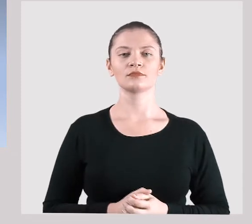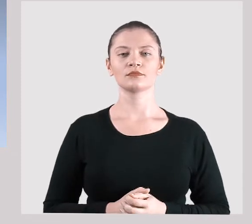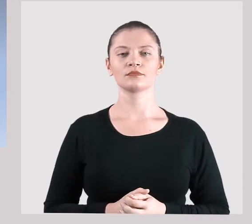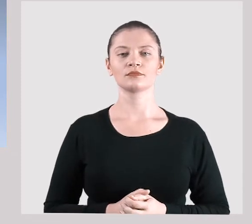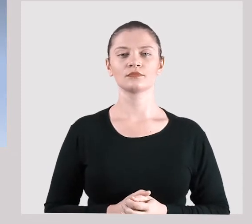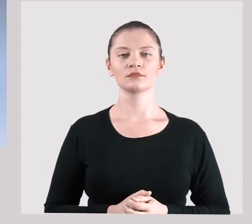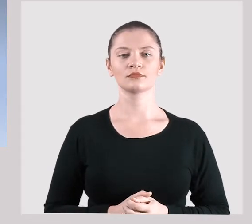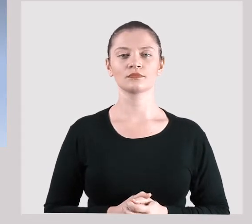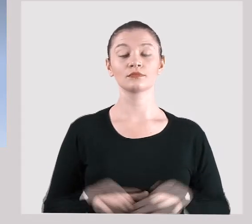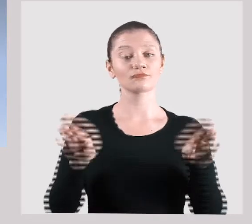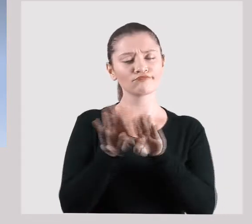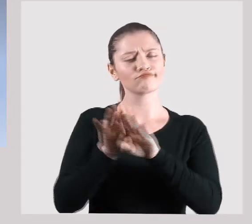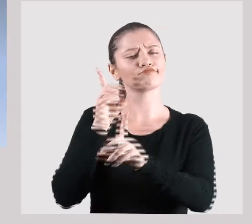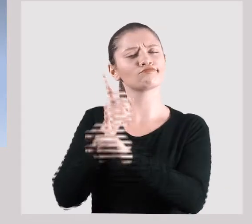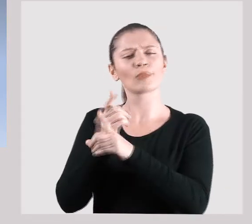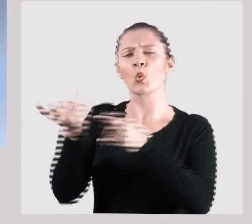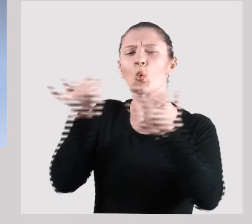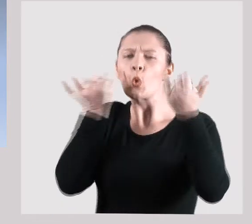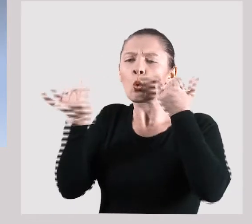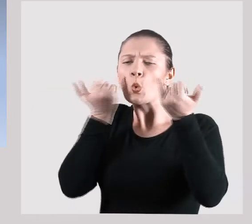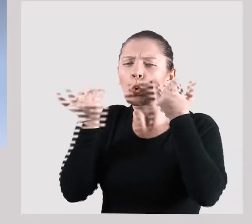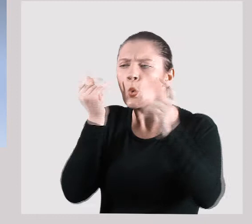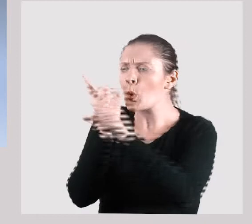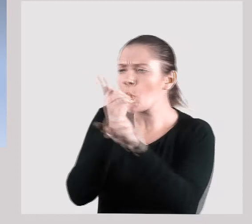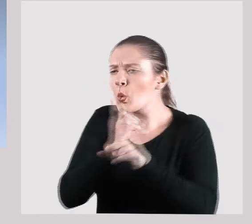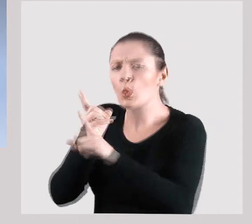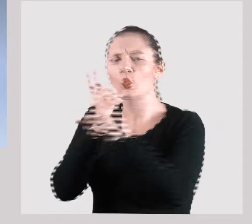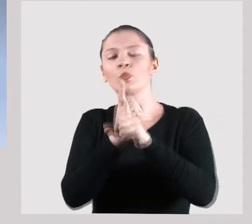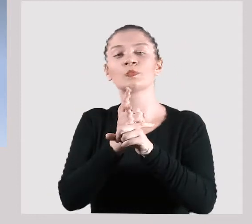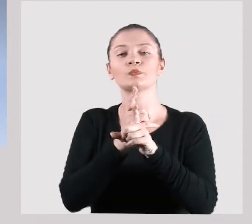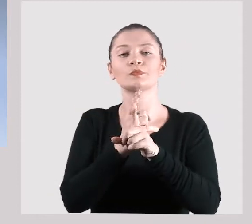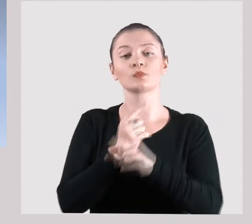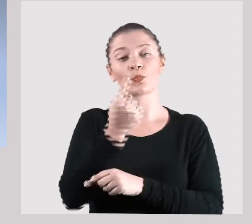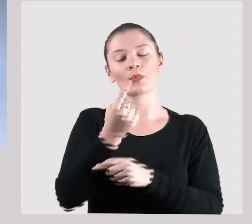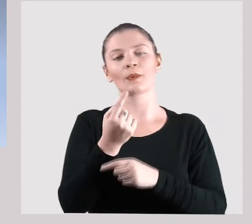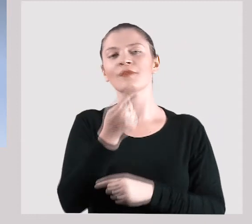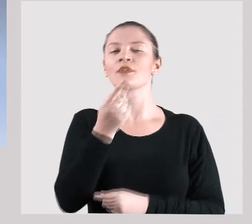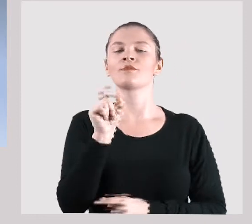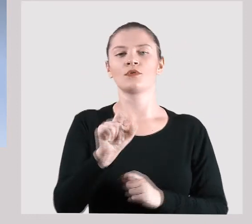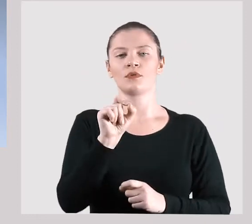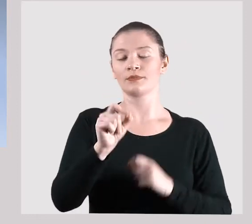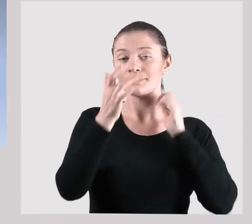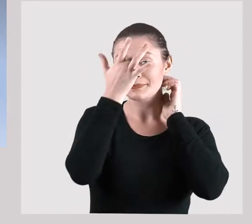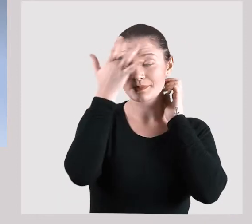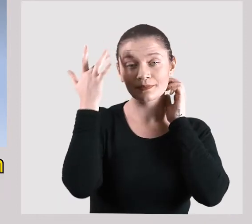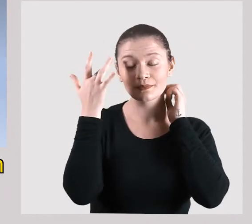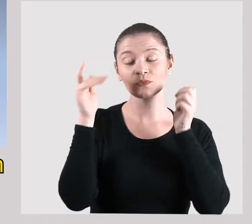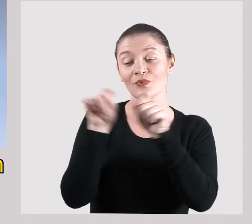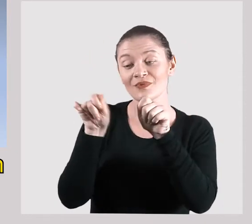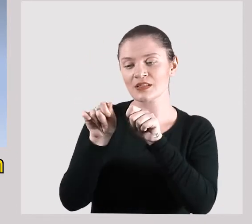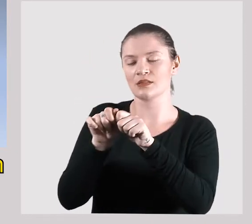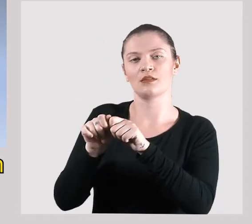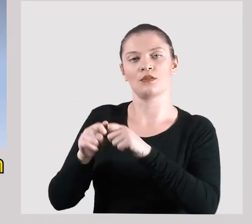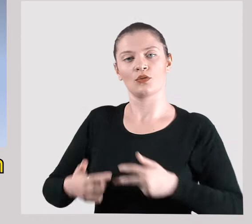muitas informações. Uma delas, assim, que para as pessoas que fizeram a cirurgia, o